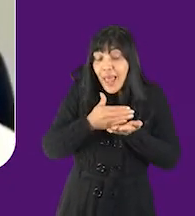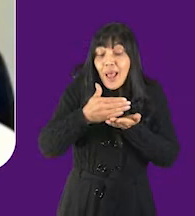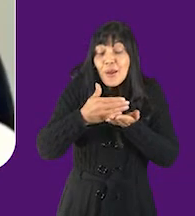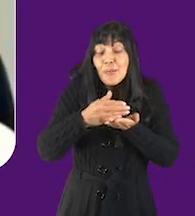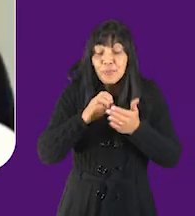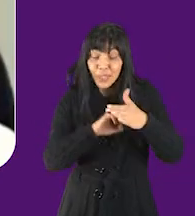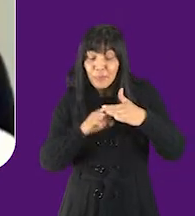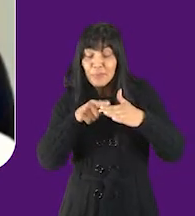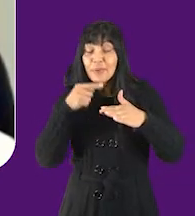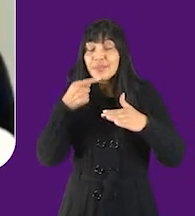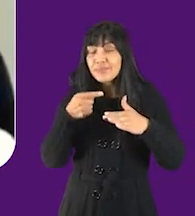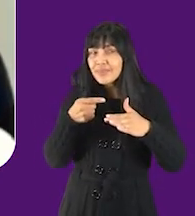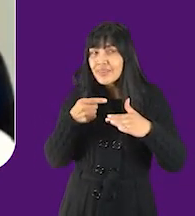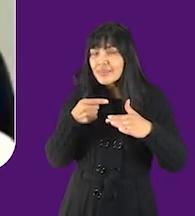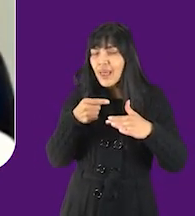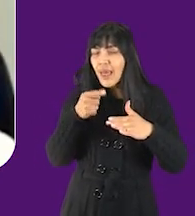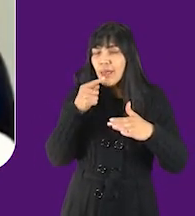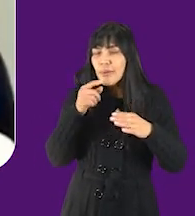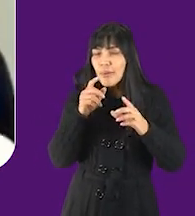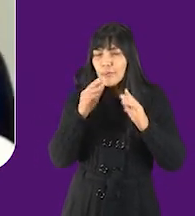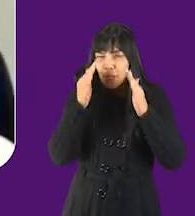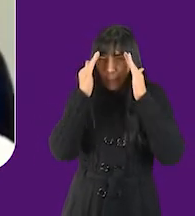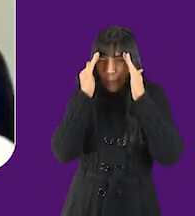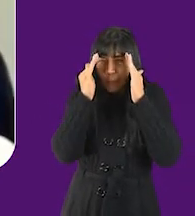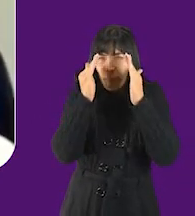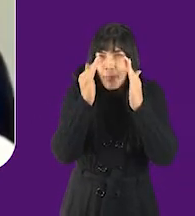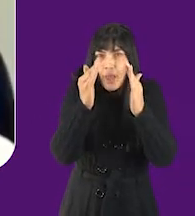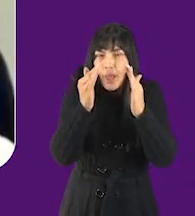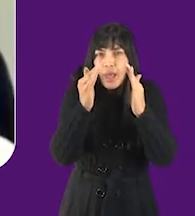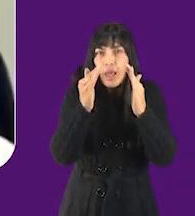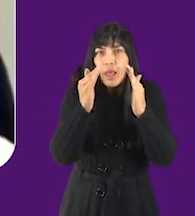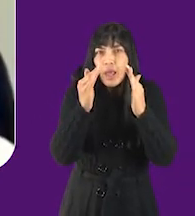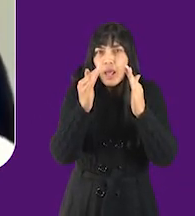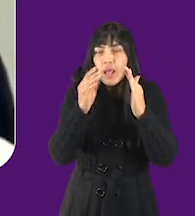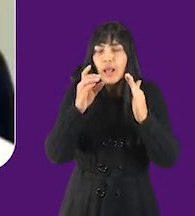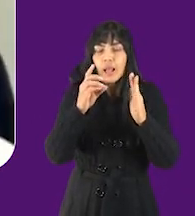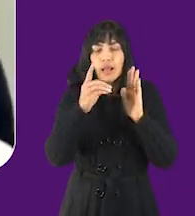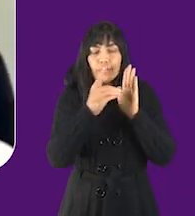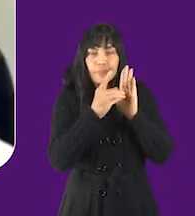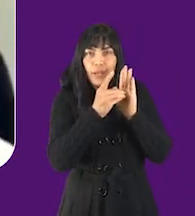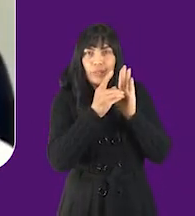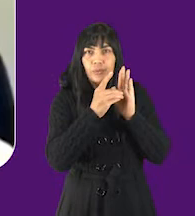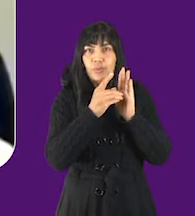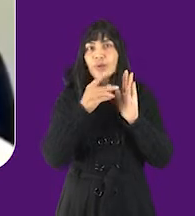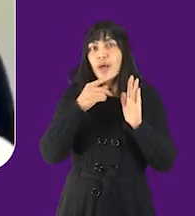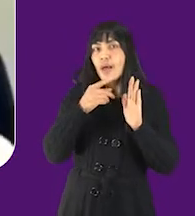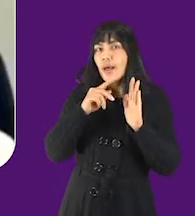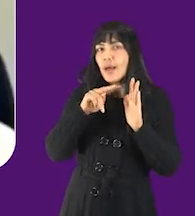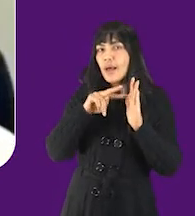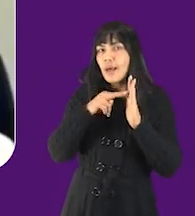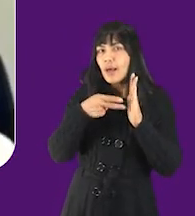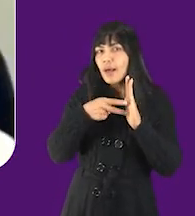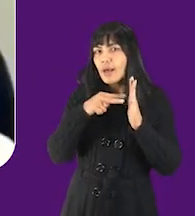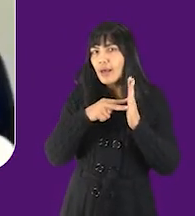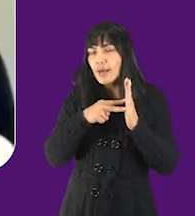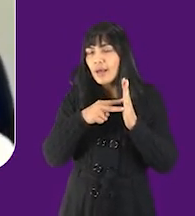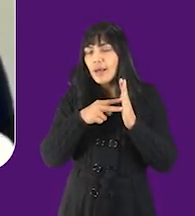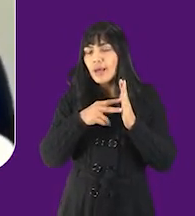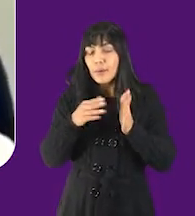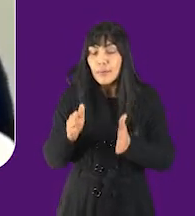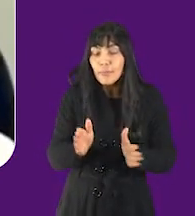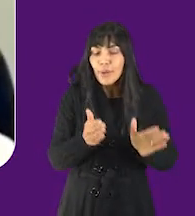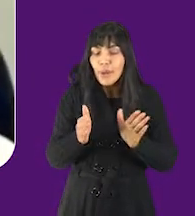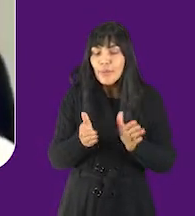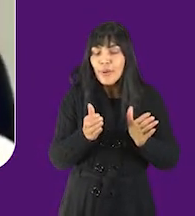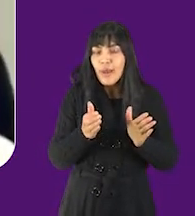nossa empresa tem um conceito ainda mais ampliado, nós chamamos de WCM, que traduzido em português chama Produção de